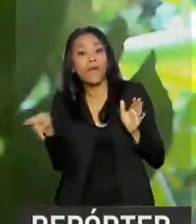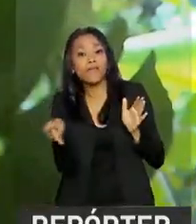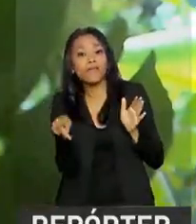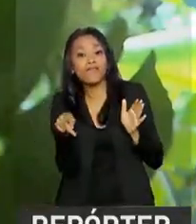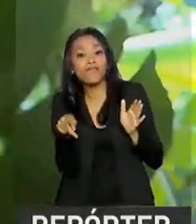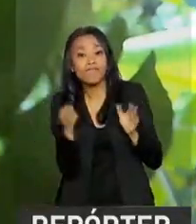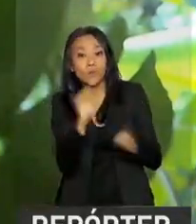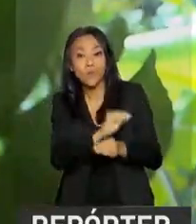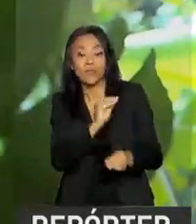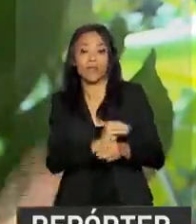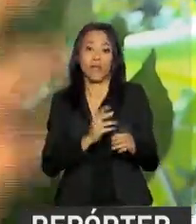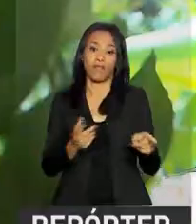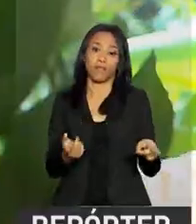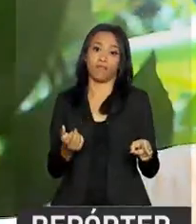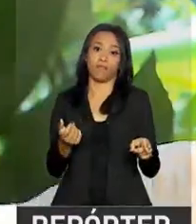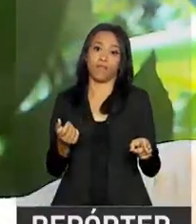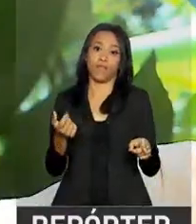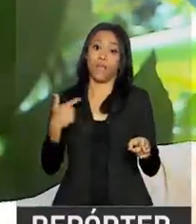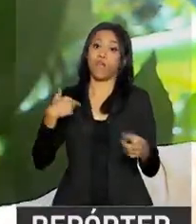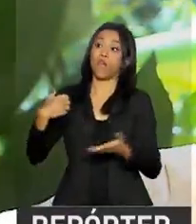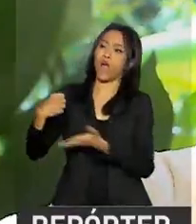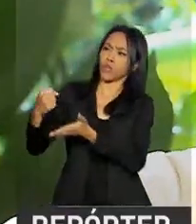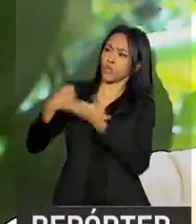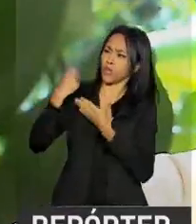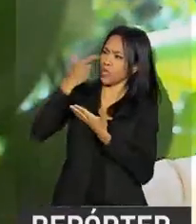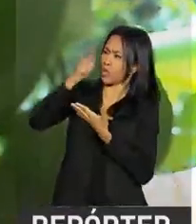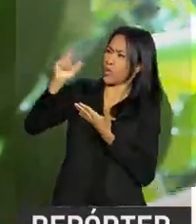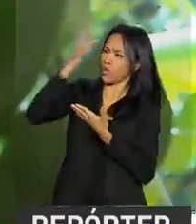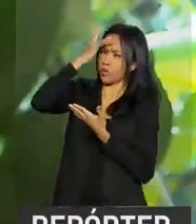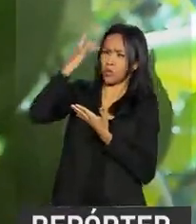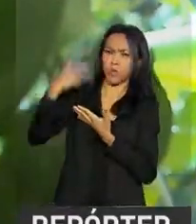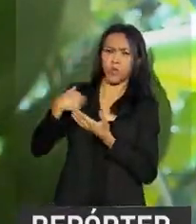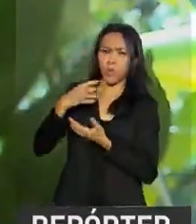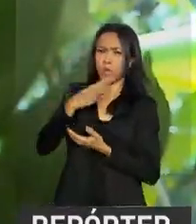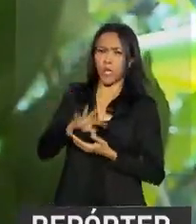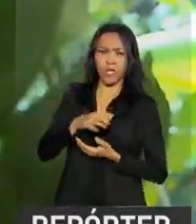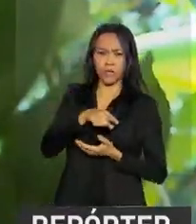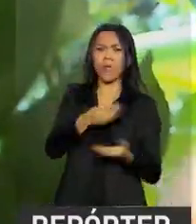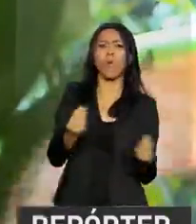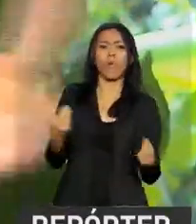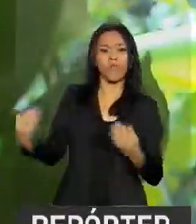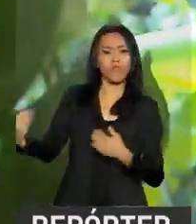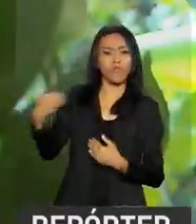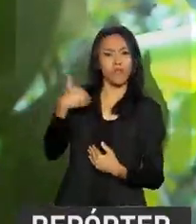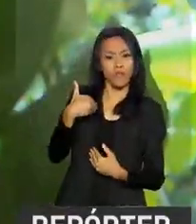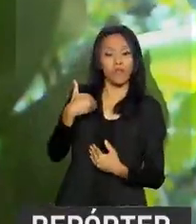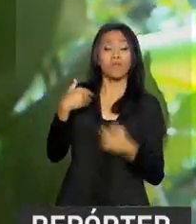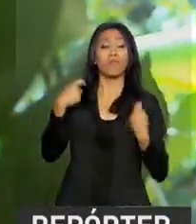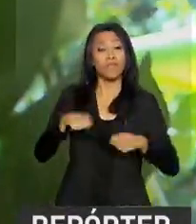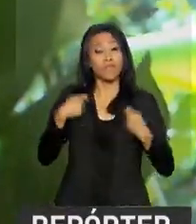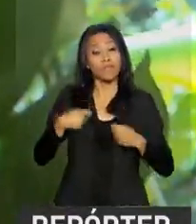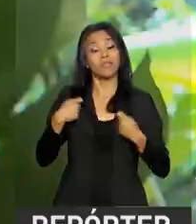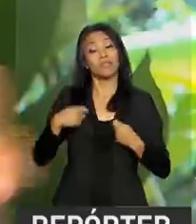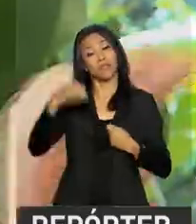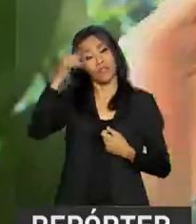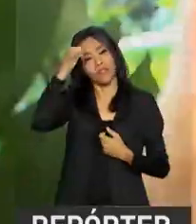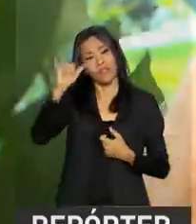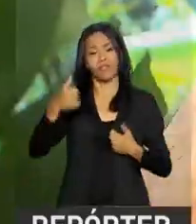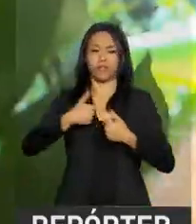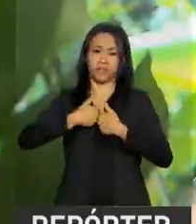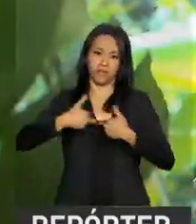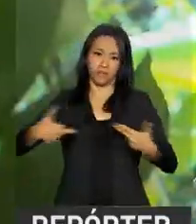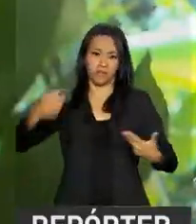privada eu vou receber a ajuda de outra pessoa que eu não conheço então acho que tem que haver 11 distensionamento dessa relação e